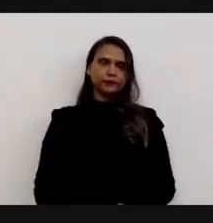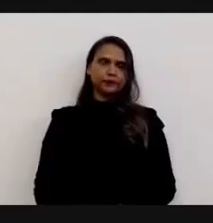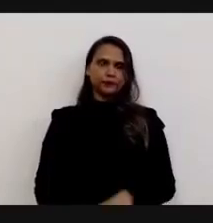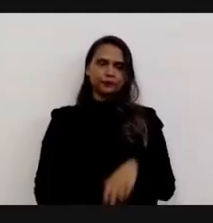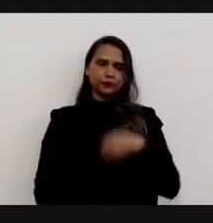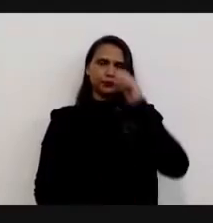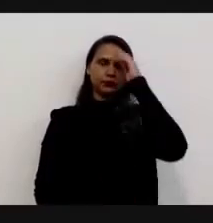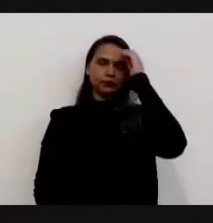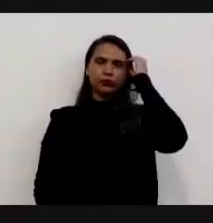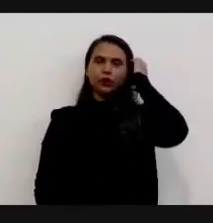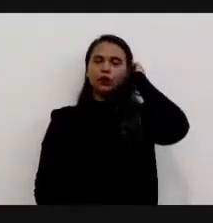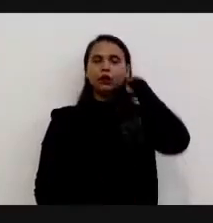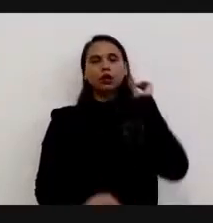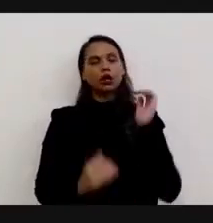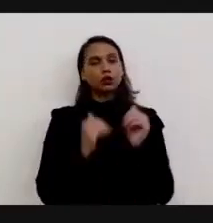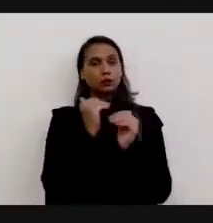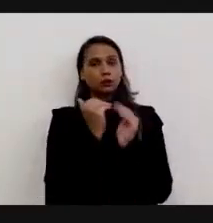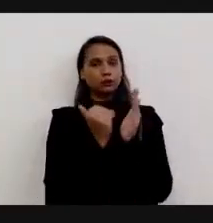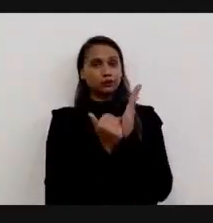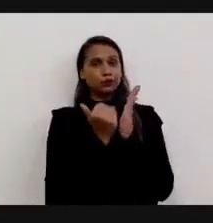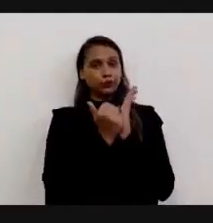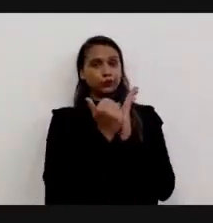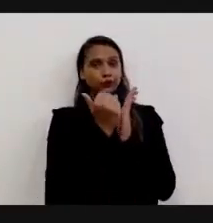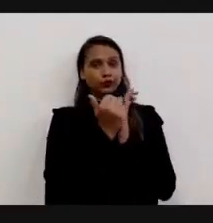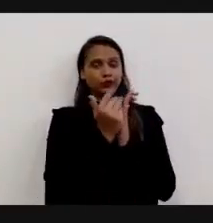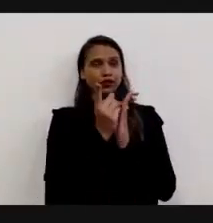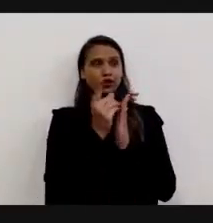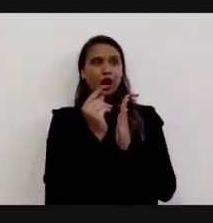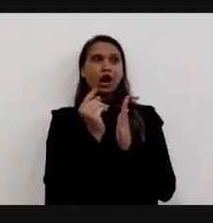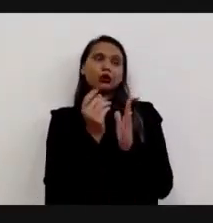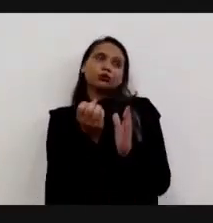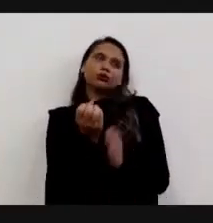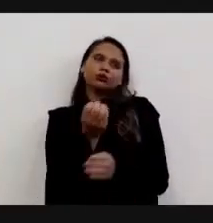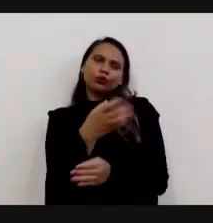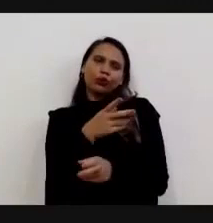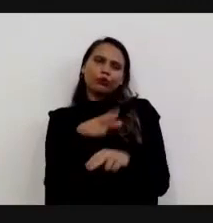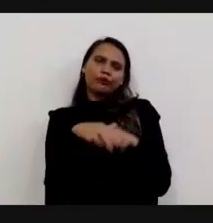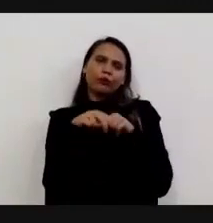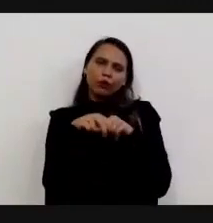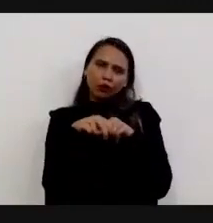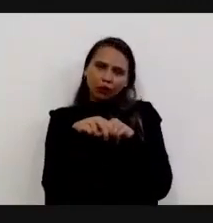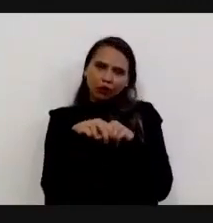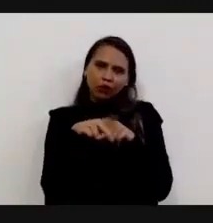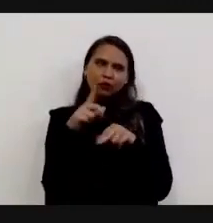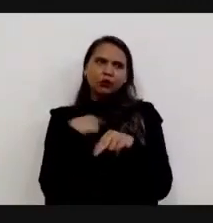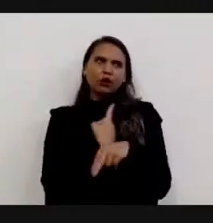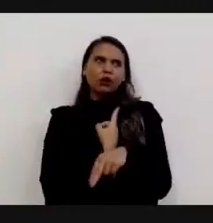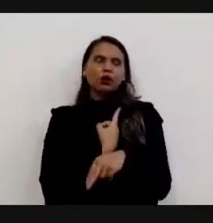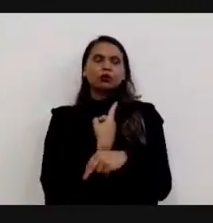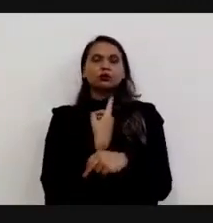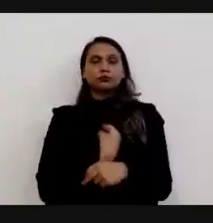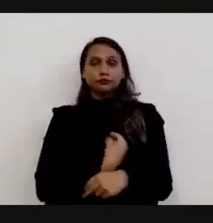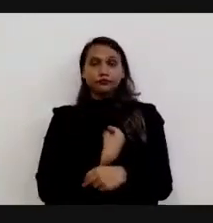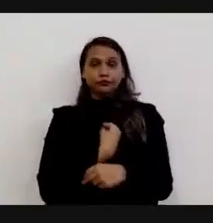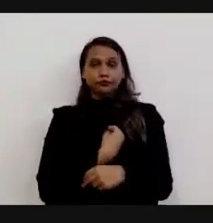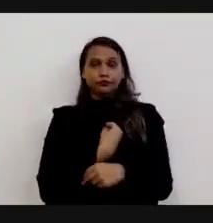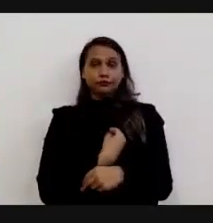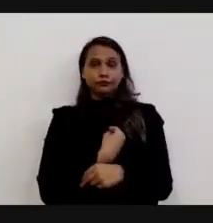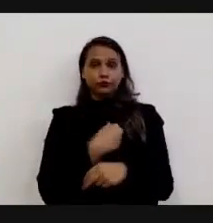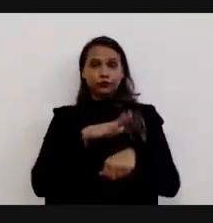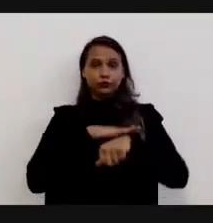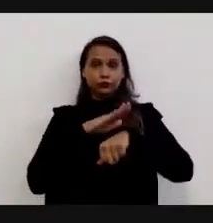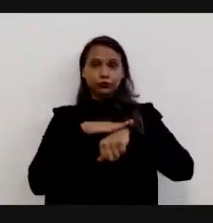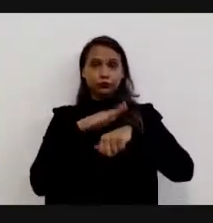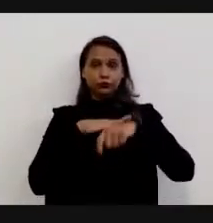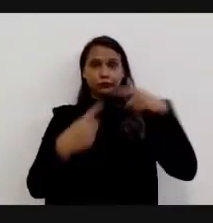Esse processo foi um pouco tumultuado, até porque é um processo novo, e a gente também vivia uma situação política que